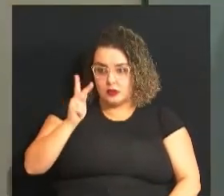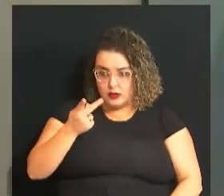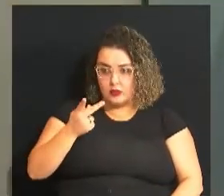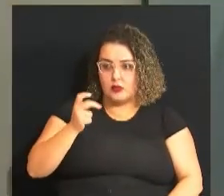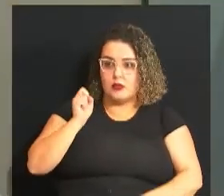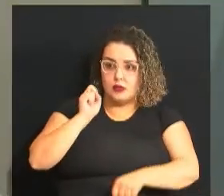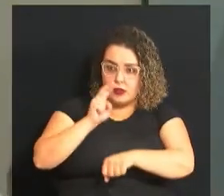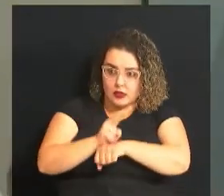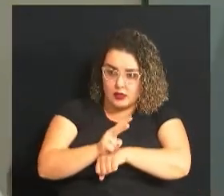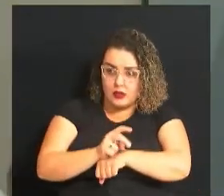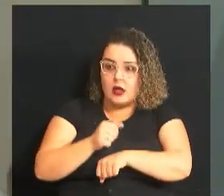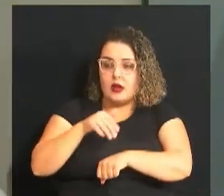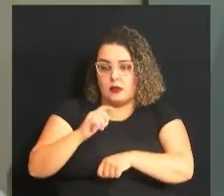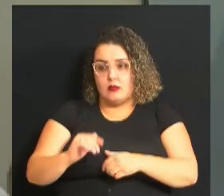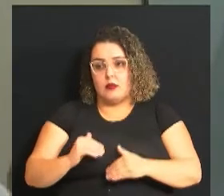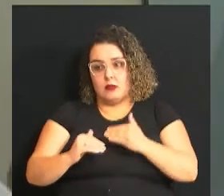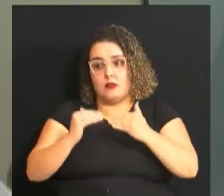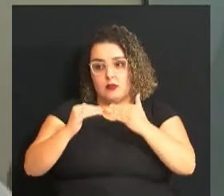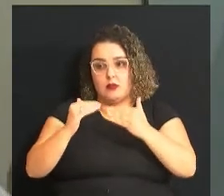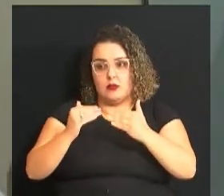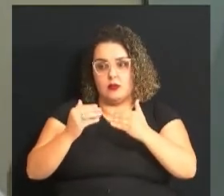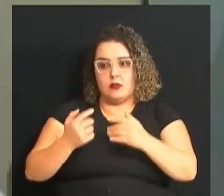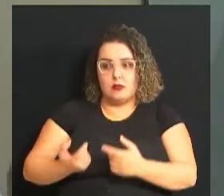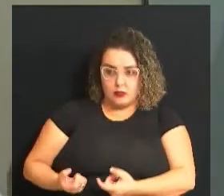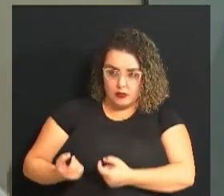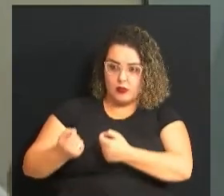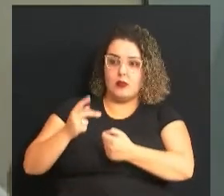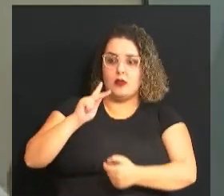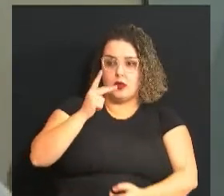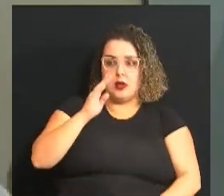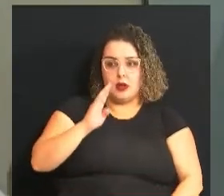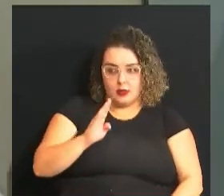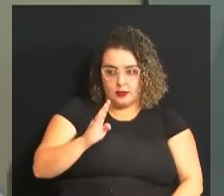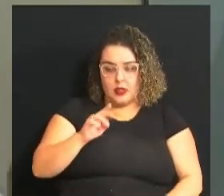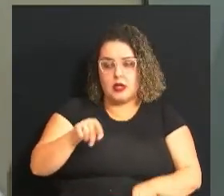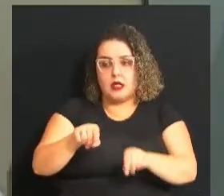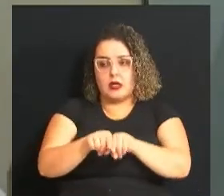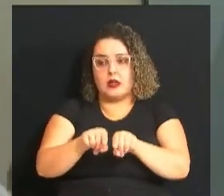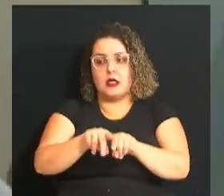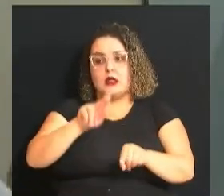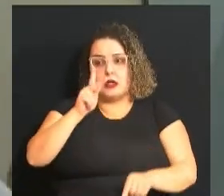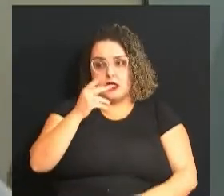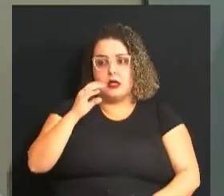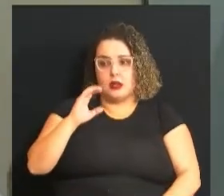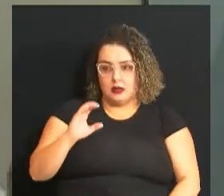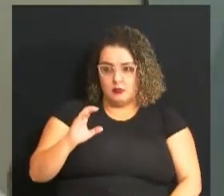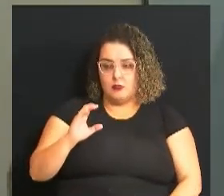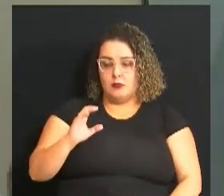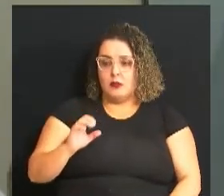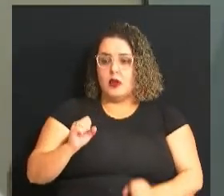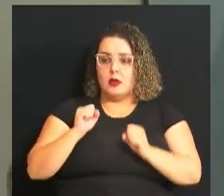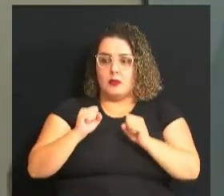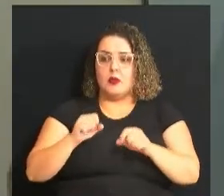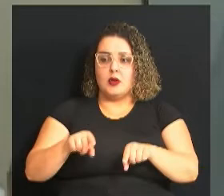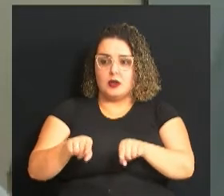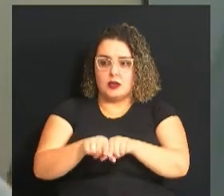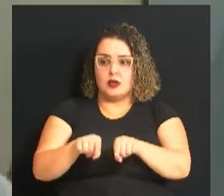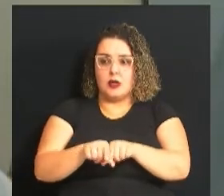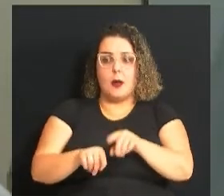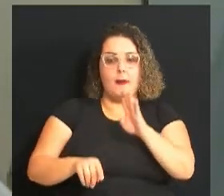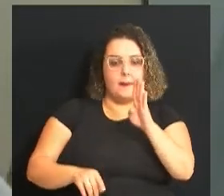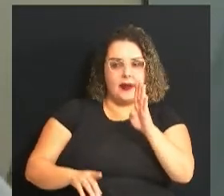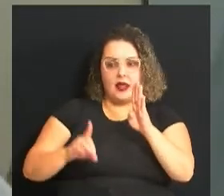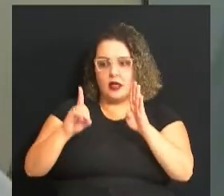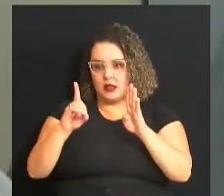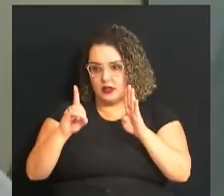viral, as que evoluem são a hepatite B e a hepatite C. E pode também ter B com D,